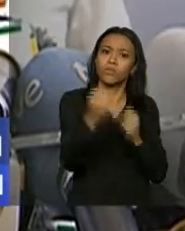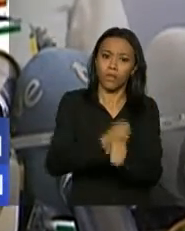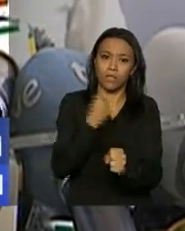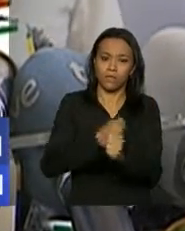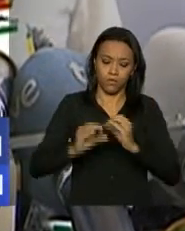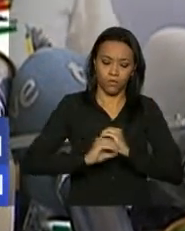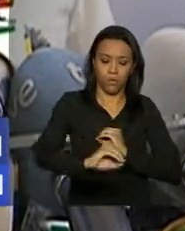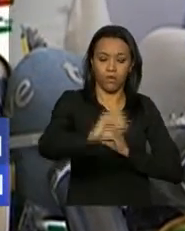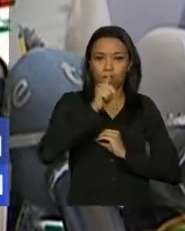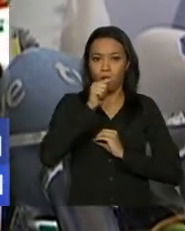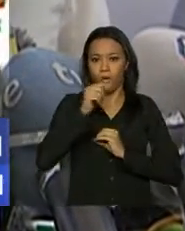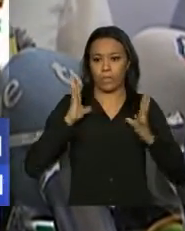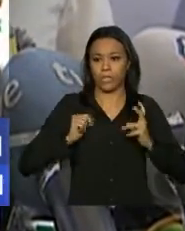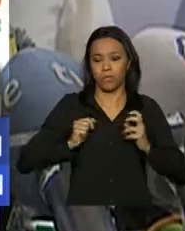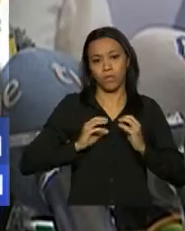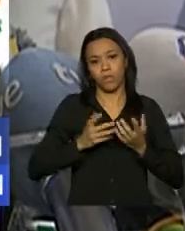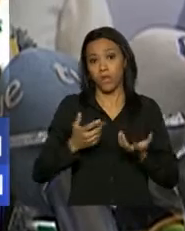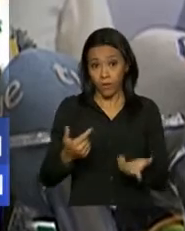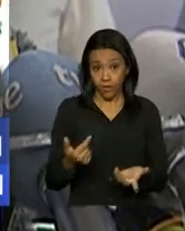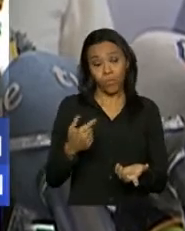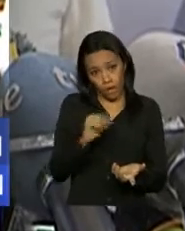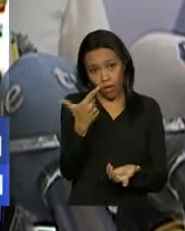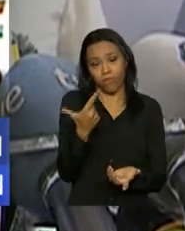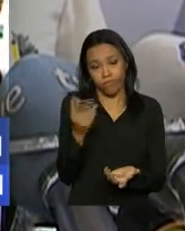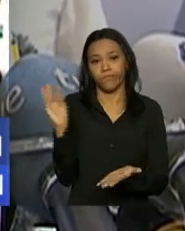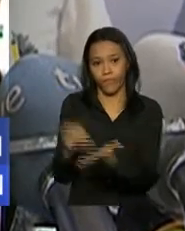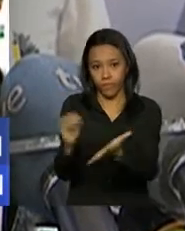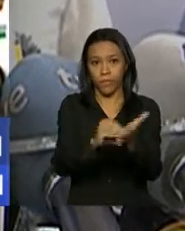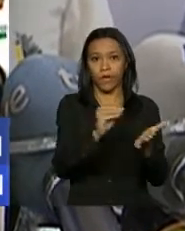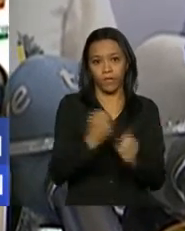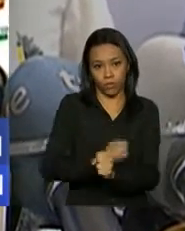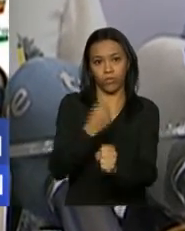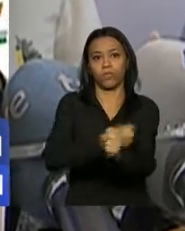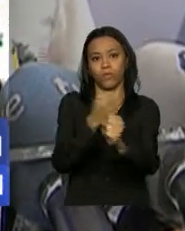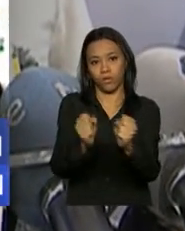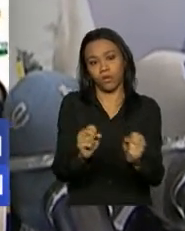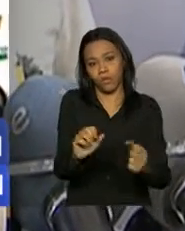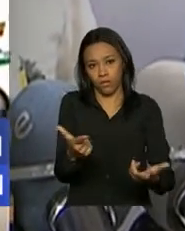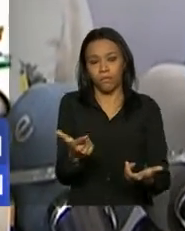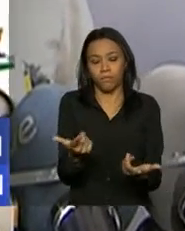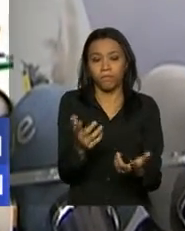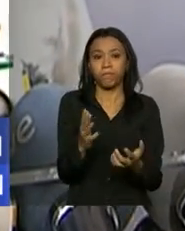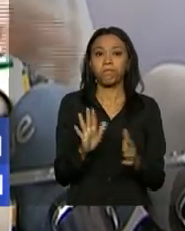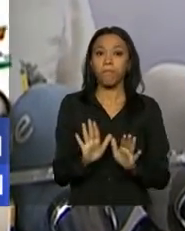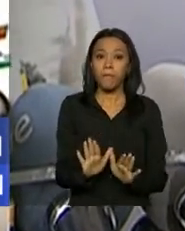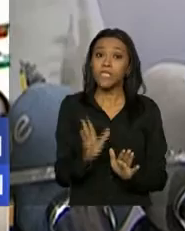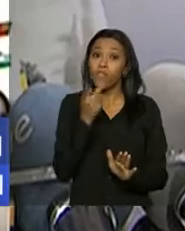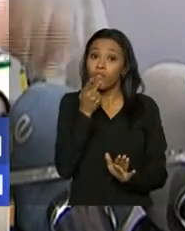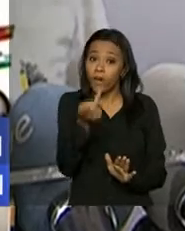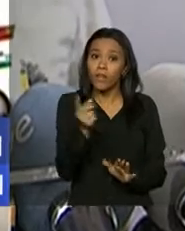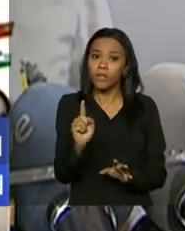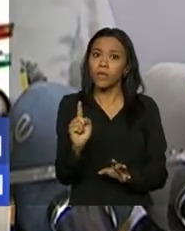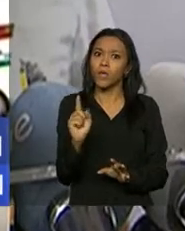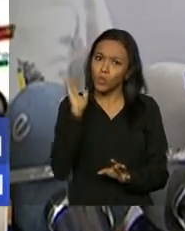tenho nenhum problema de te reconhecer que falta muito o que fazer, mas também não vou deixar de enfatizar